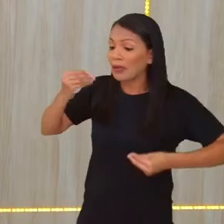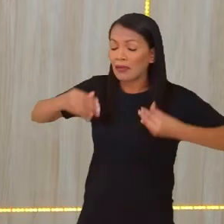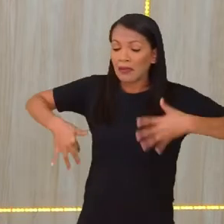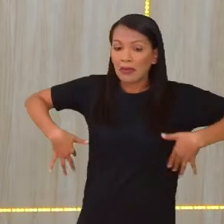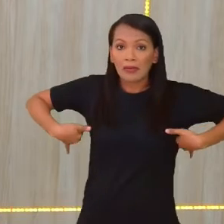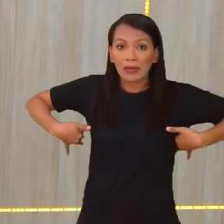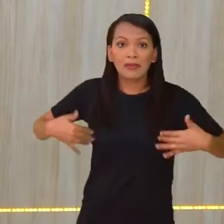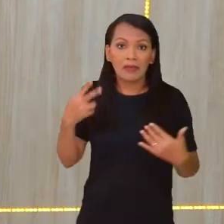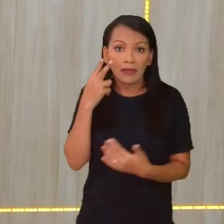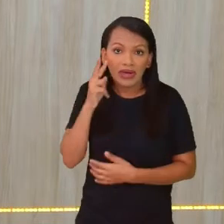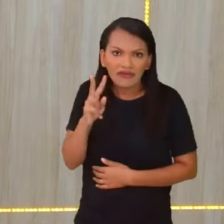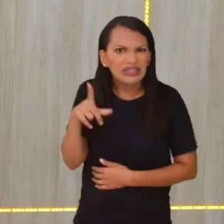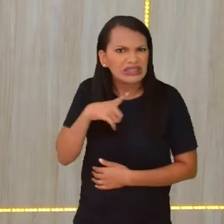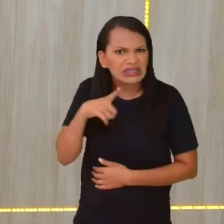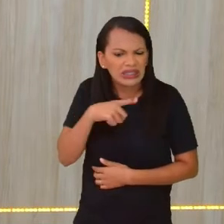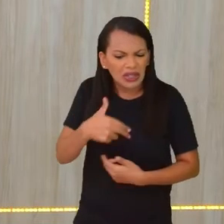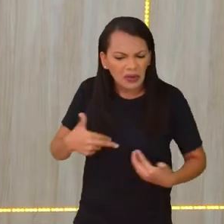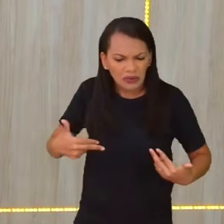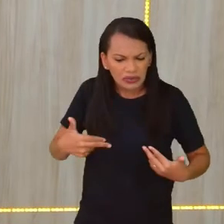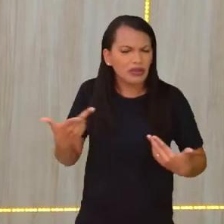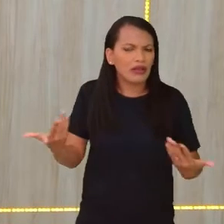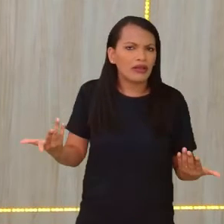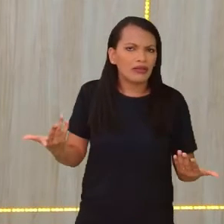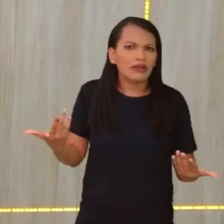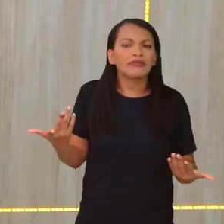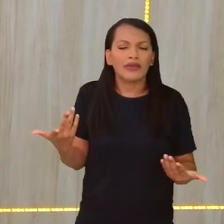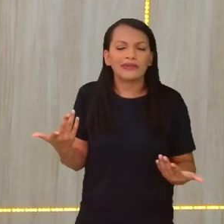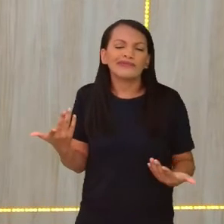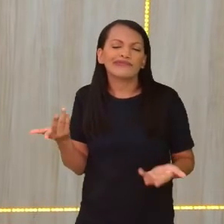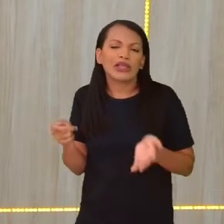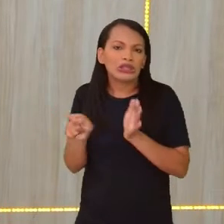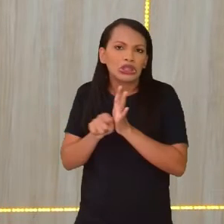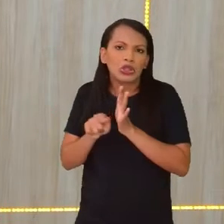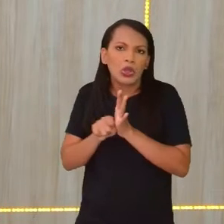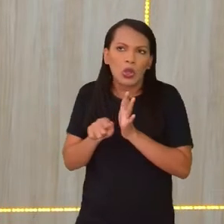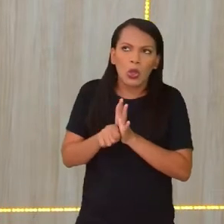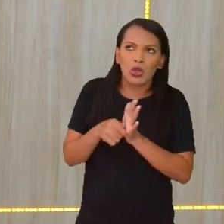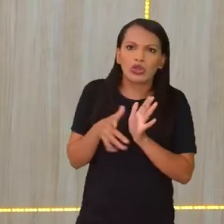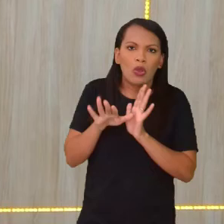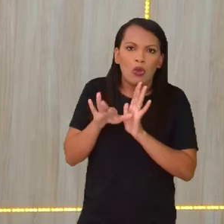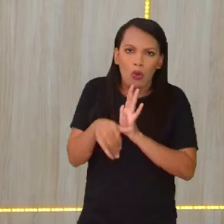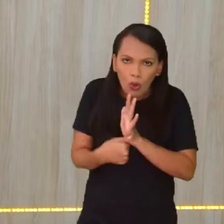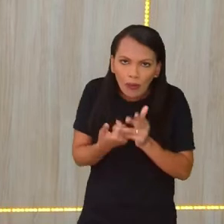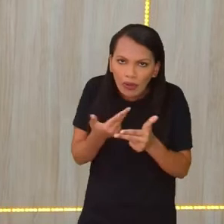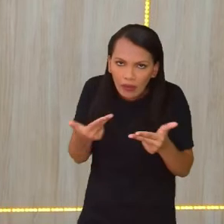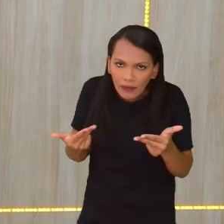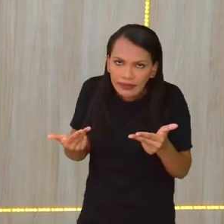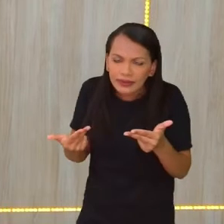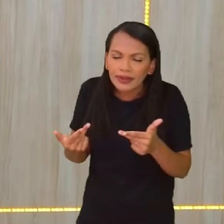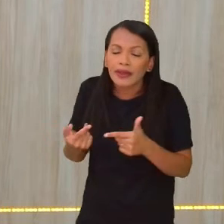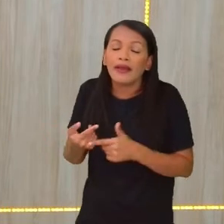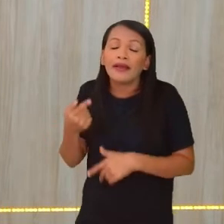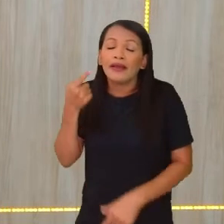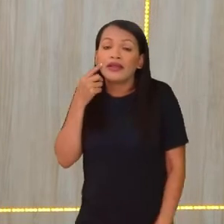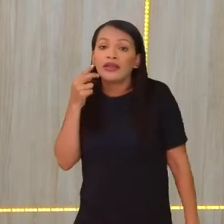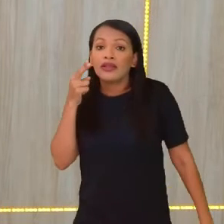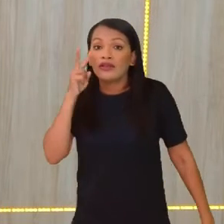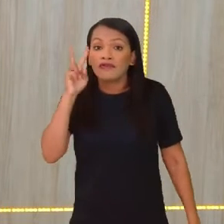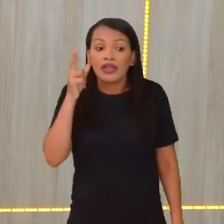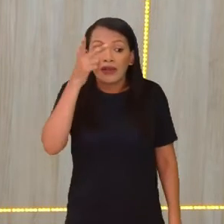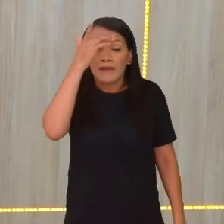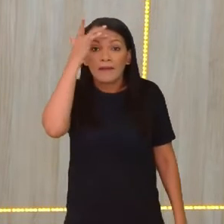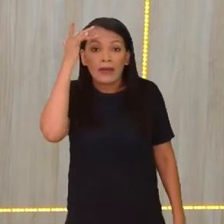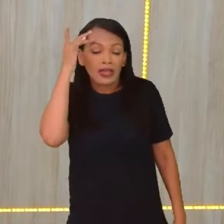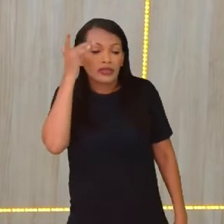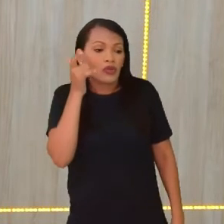porque é uma forma de conduta racista que é criada ou perpetuada por instituições.